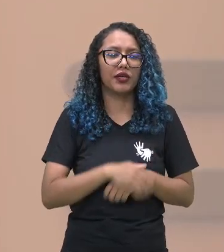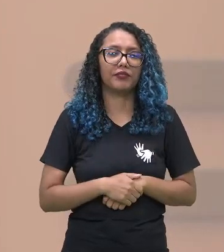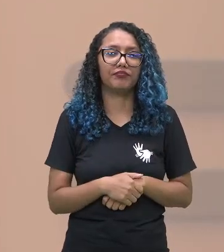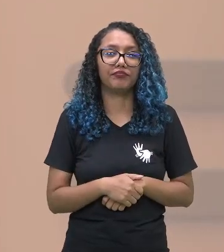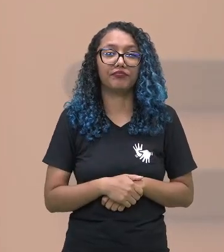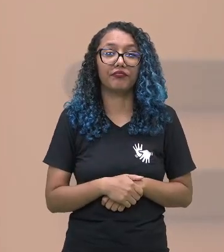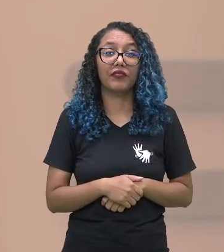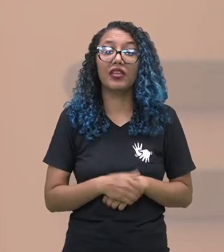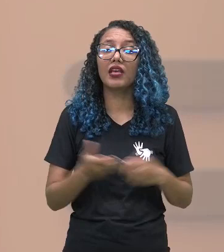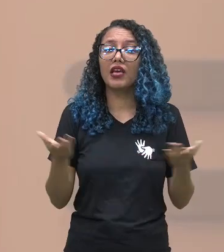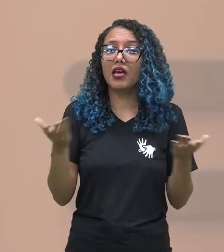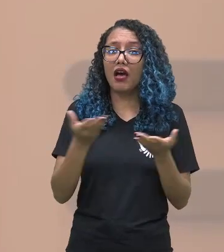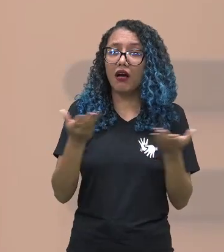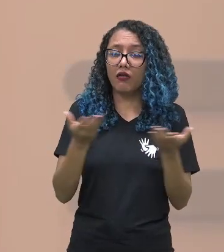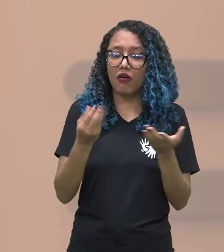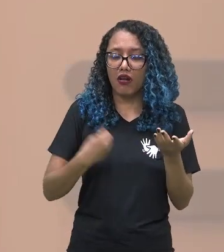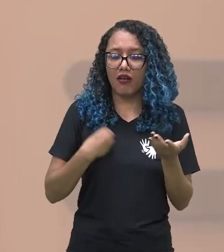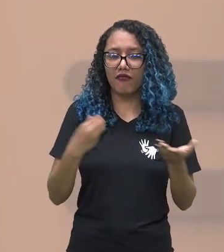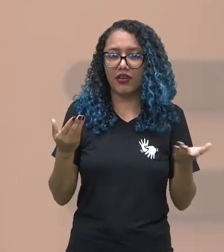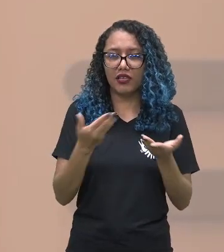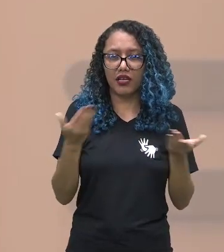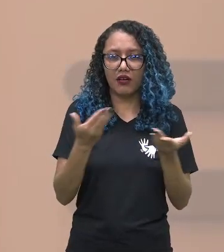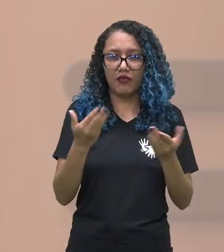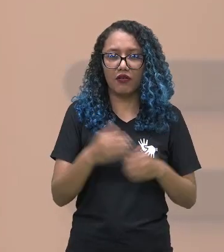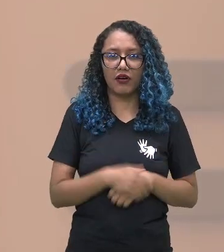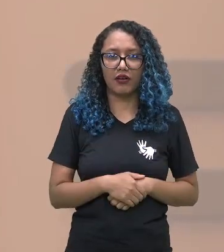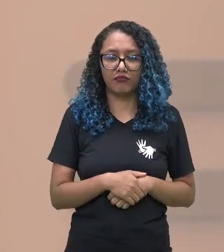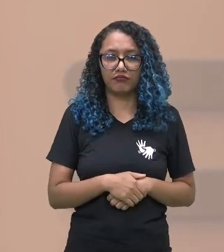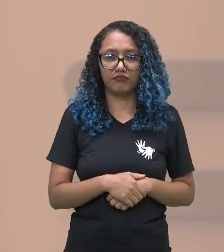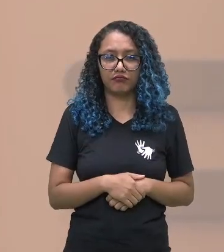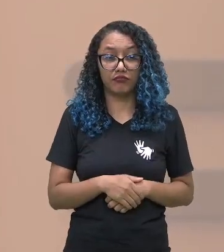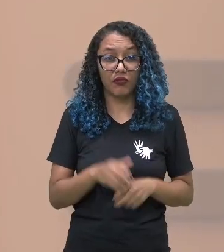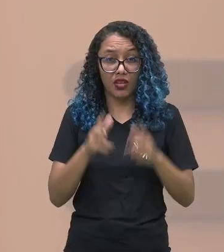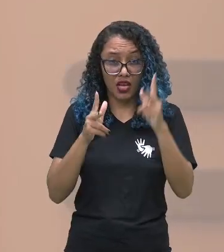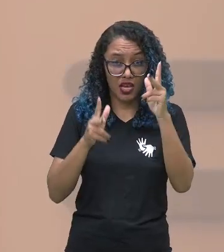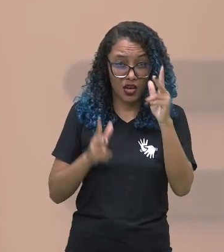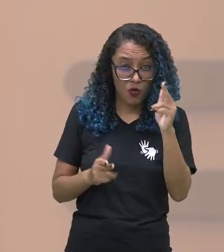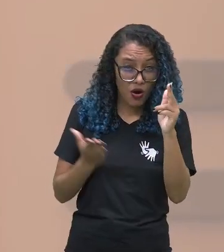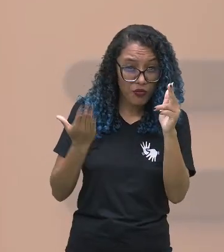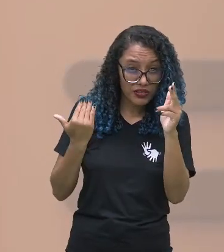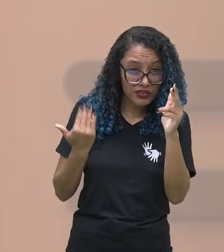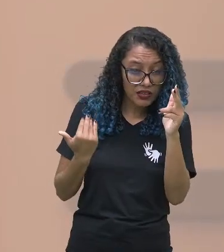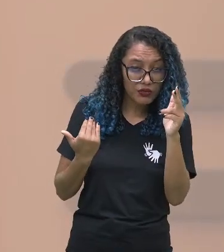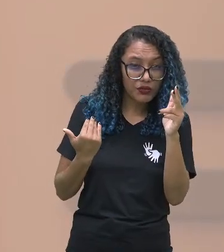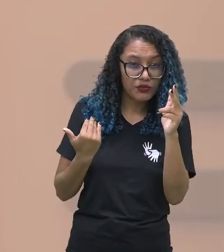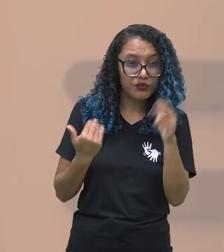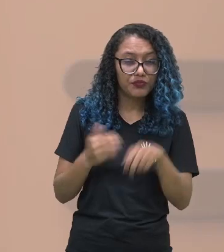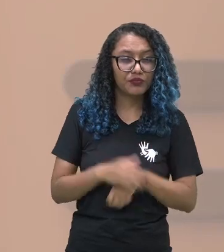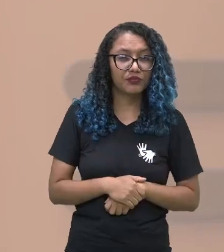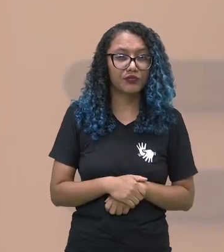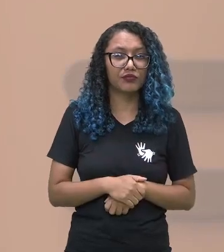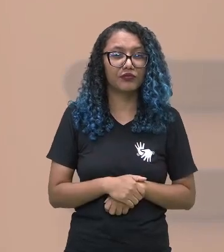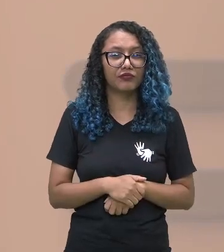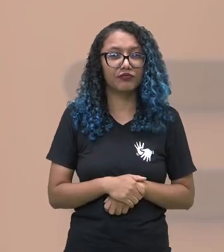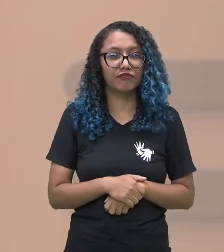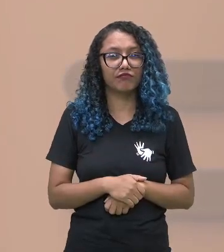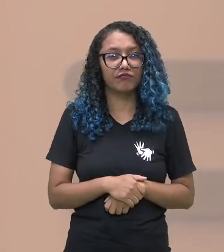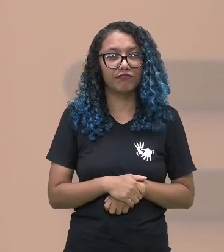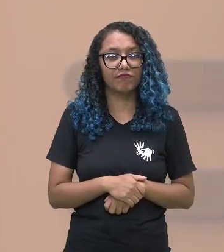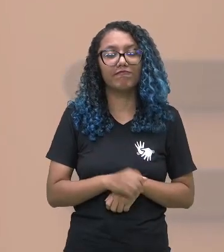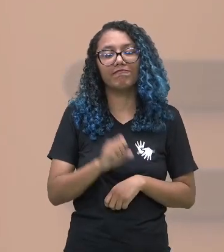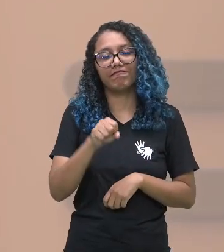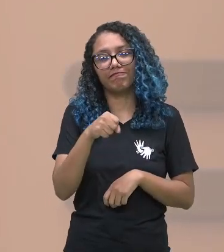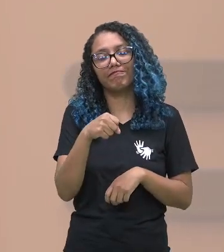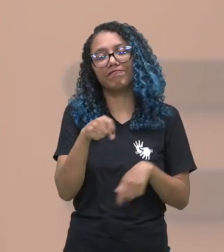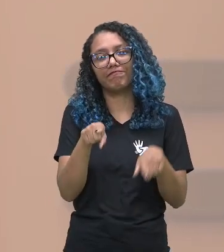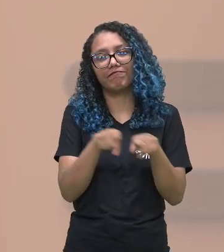percepção ainda é a mesma? Ainda acontece dessa forma o povoamento do nosso país? Isso